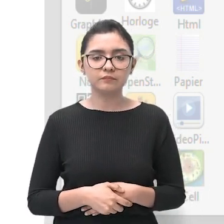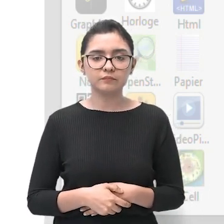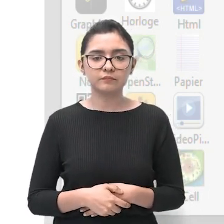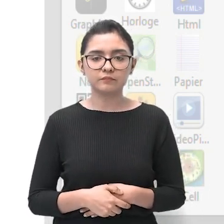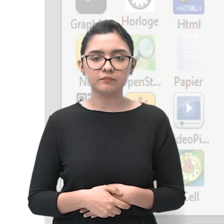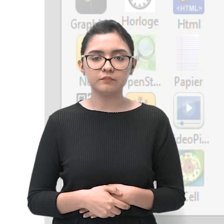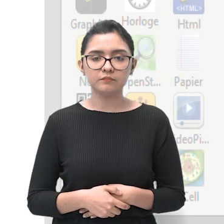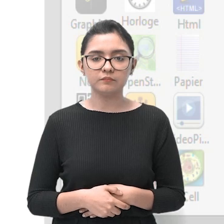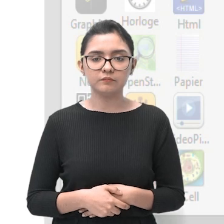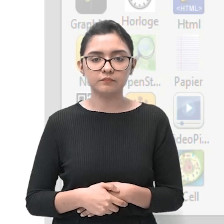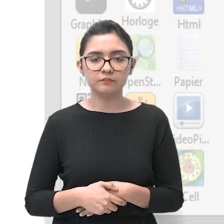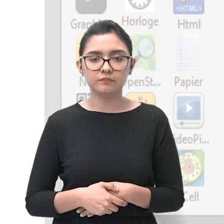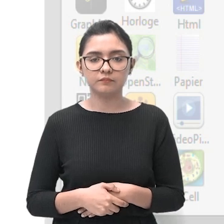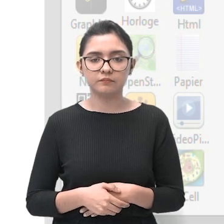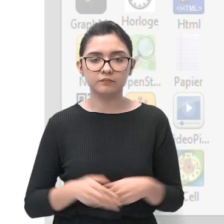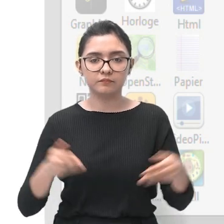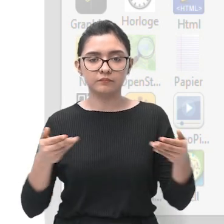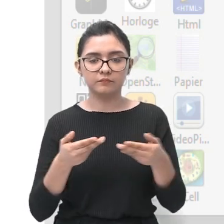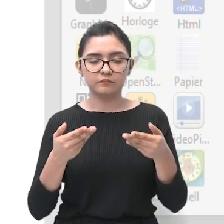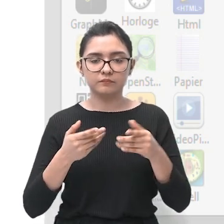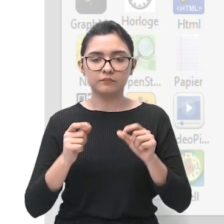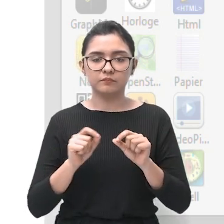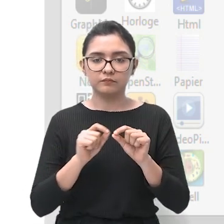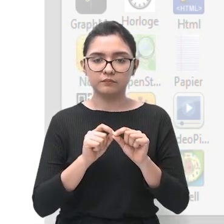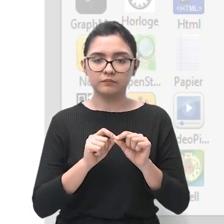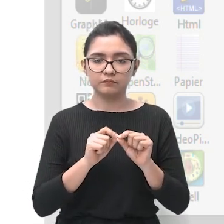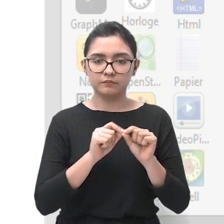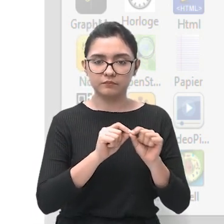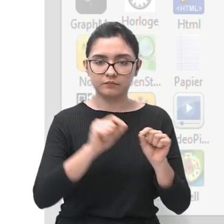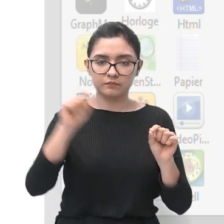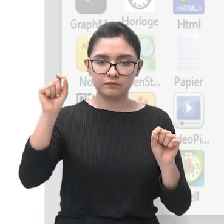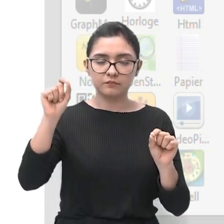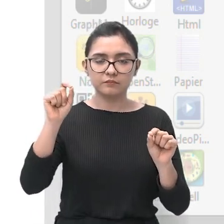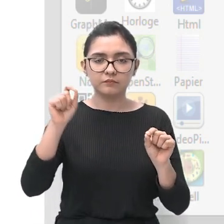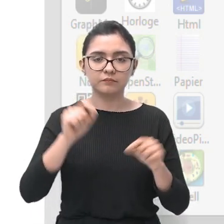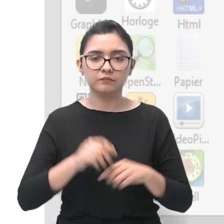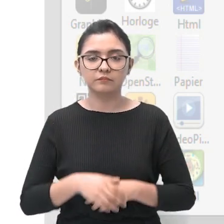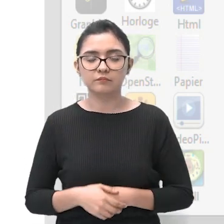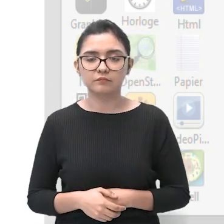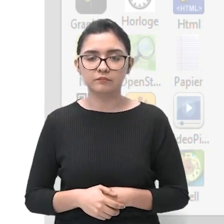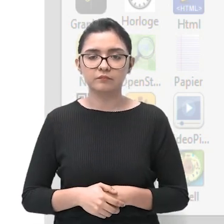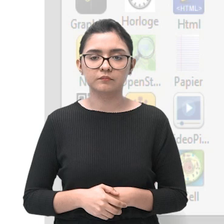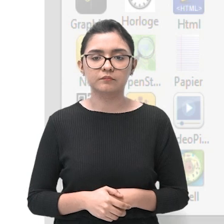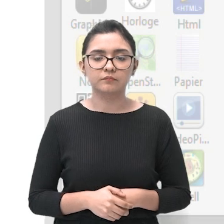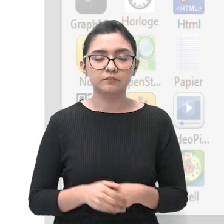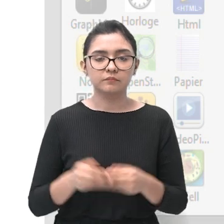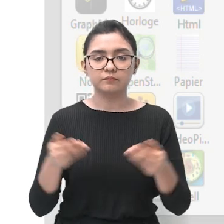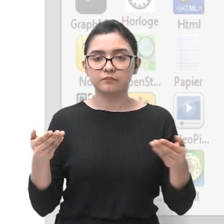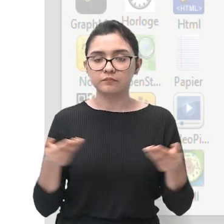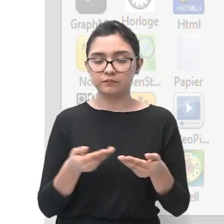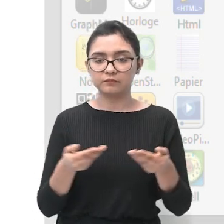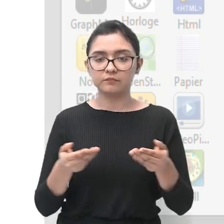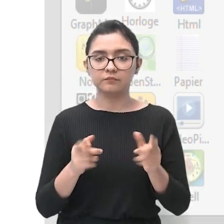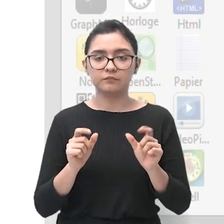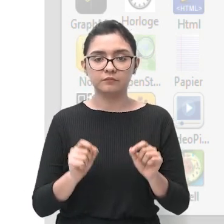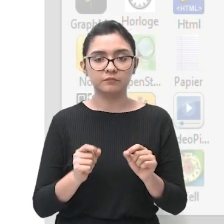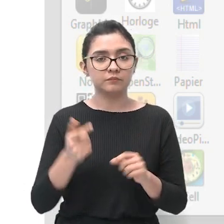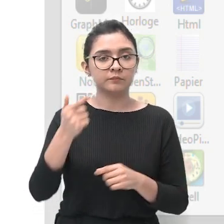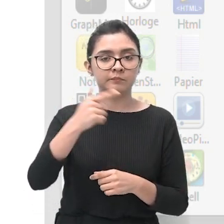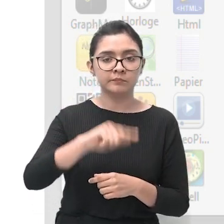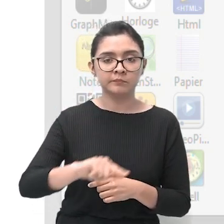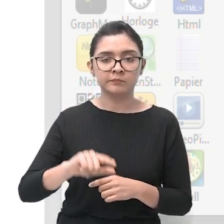Agora, traçamos essa reta aqui, que vai ser o outro lado aqui. Beleza. Agora, fazemos o